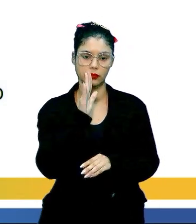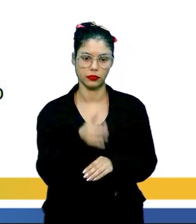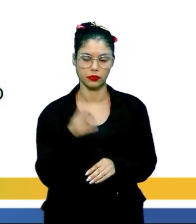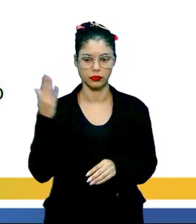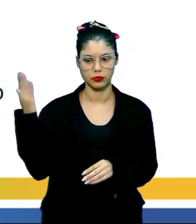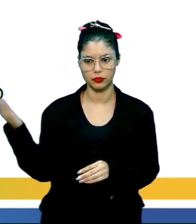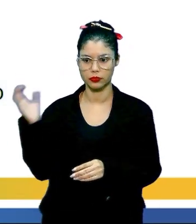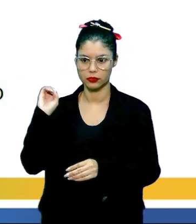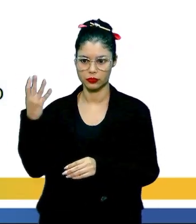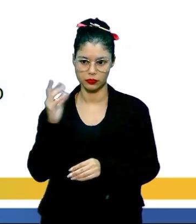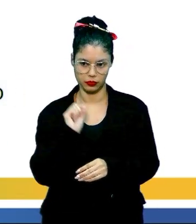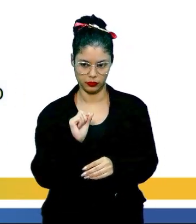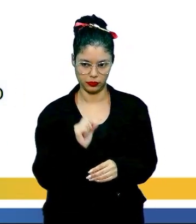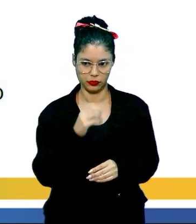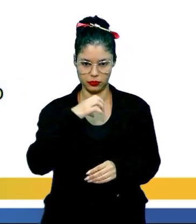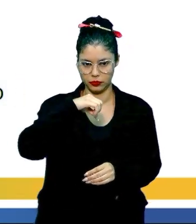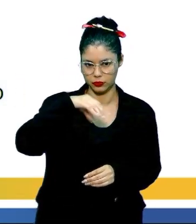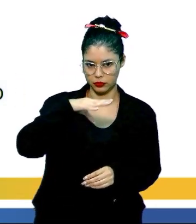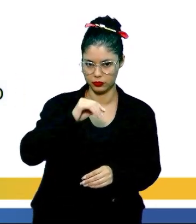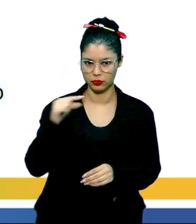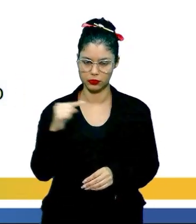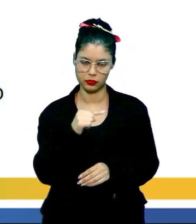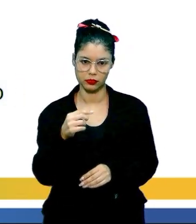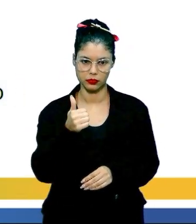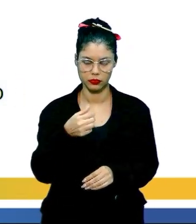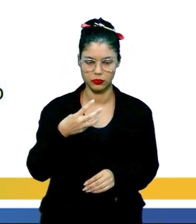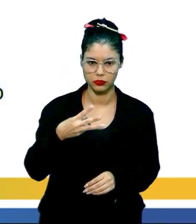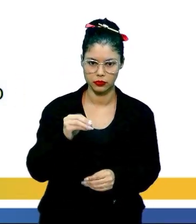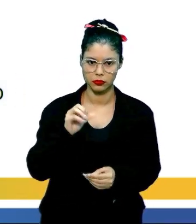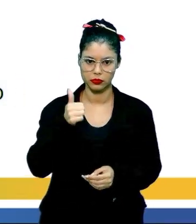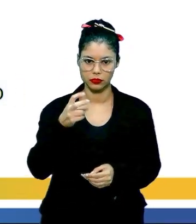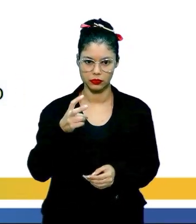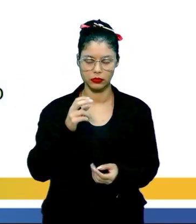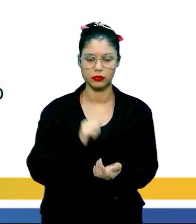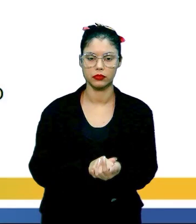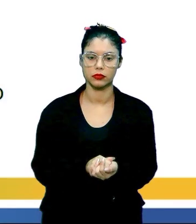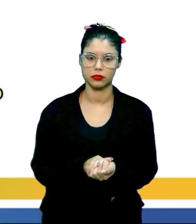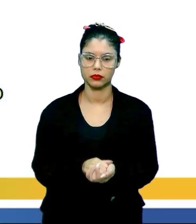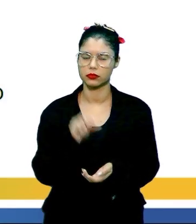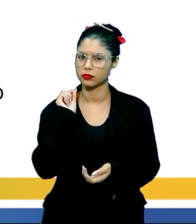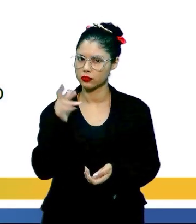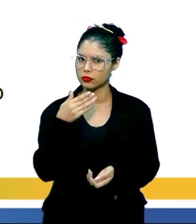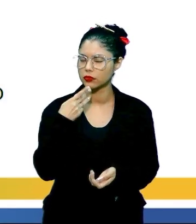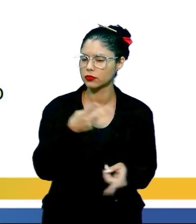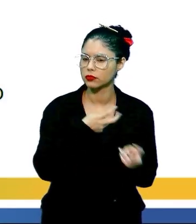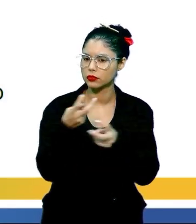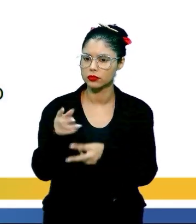nesse caso aqui, menos 90, menos 30, menos 15, o que